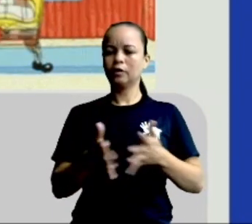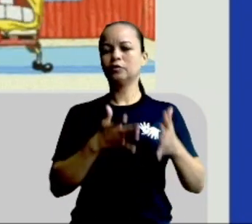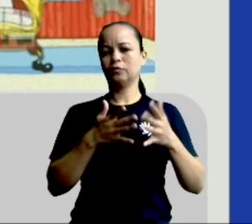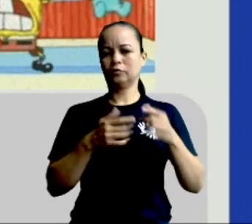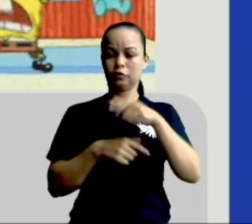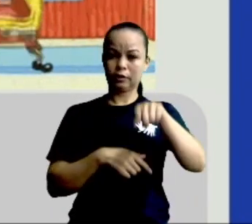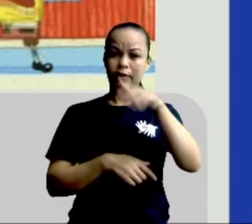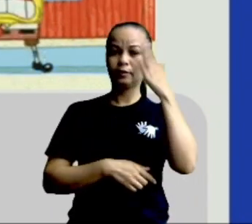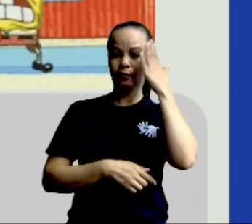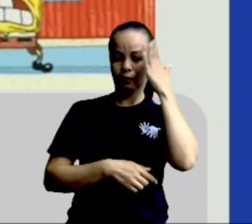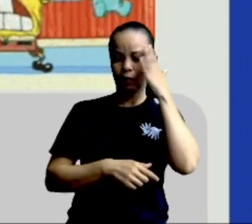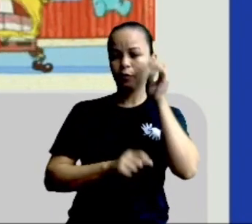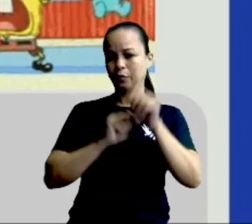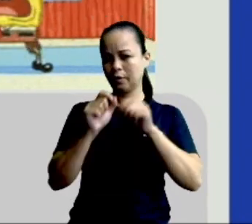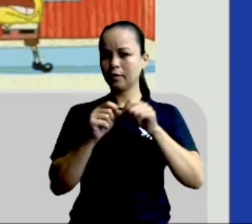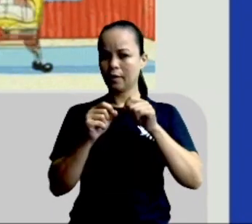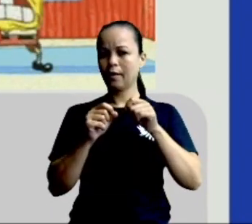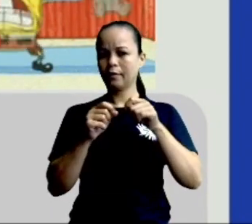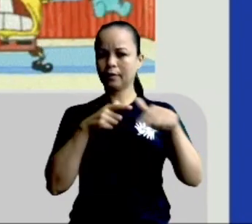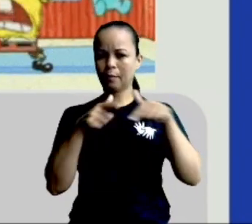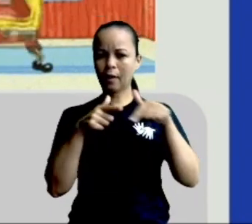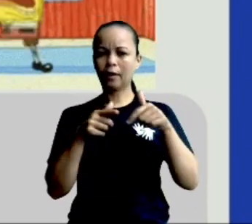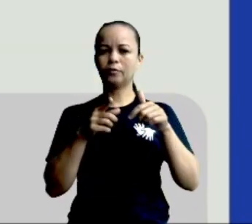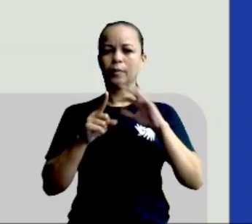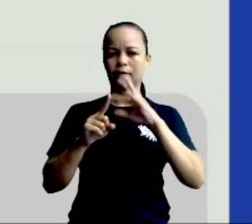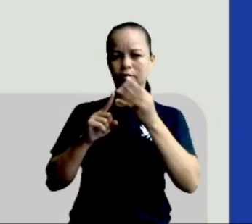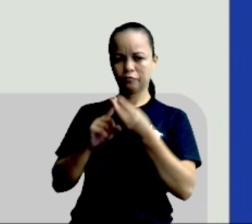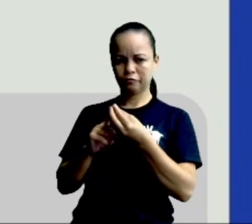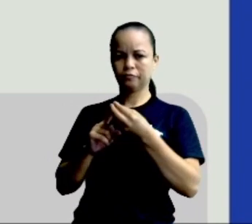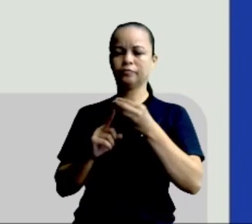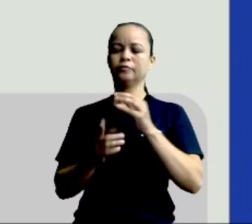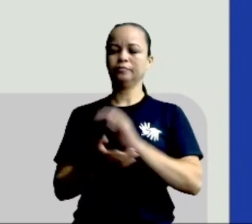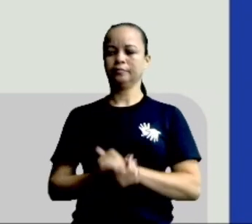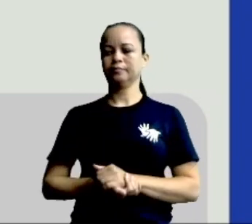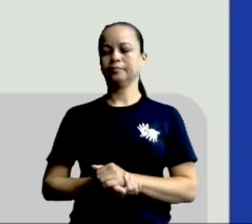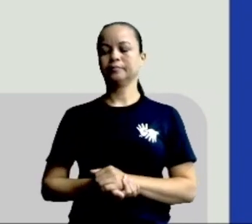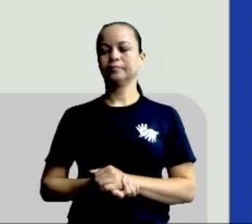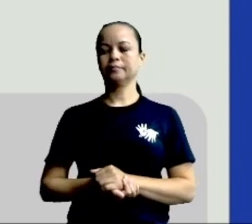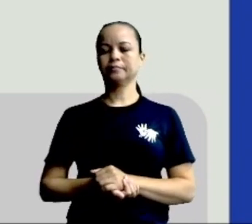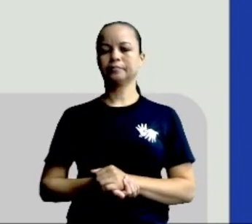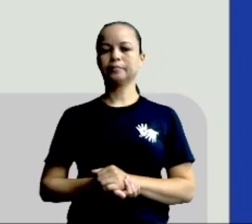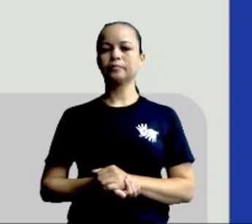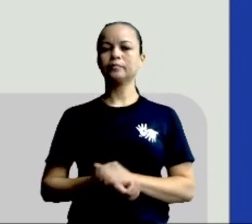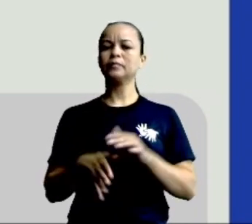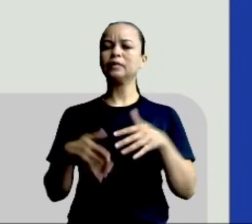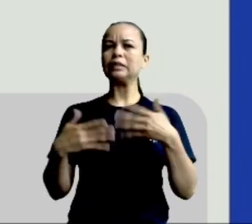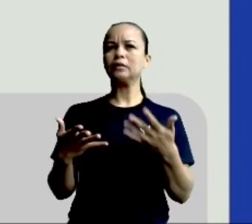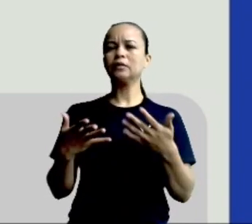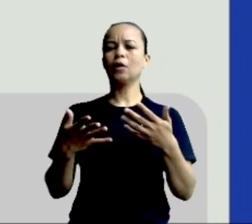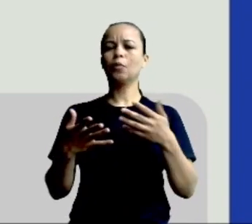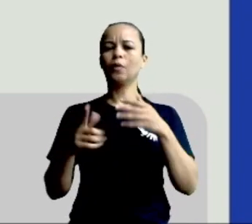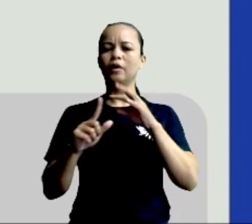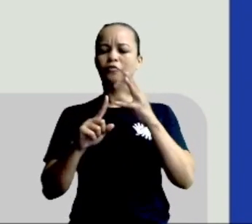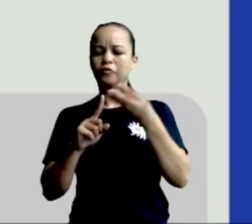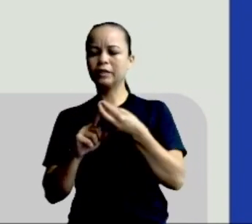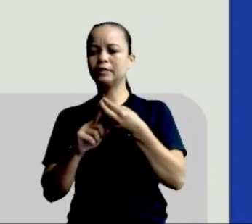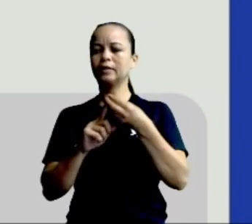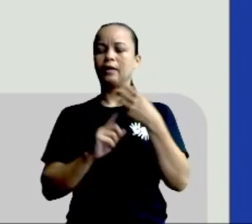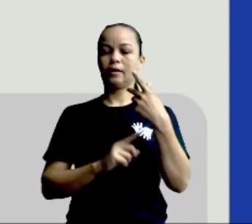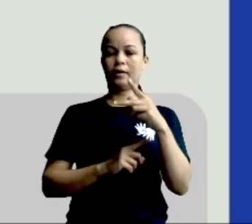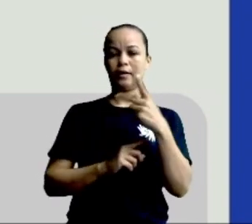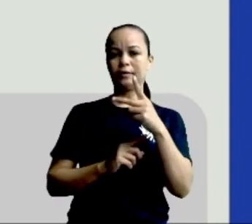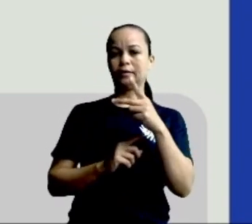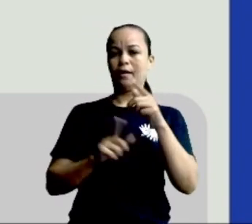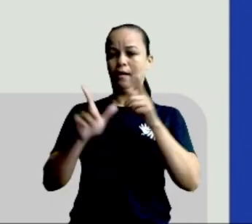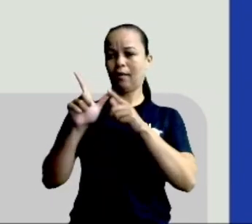aí? Deu para entender o que é trabalho na parte de física? Vamos lá. Então, em física, o trabalho, essa letrinha aí, que está